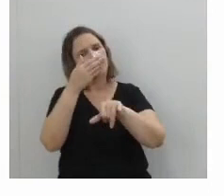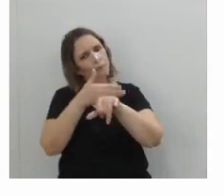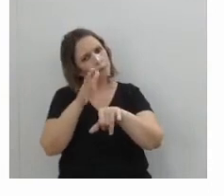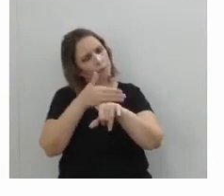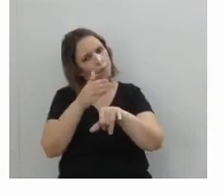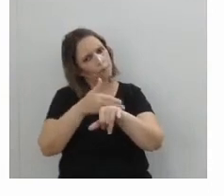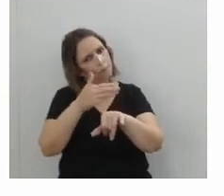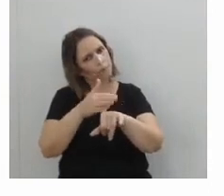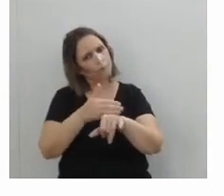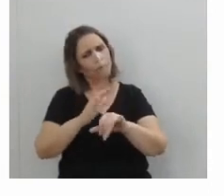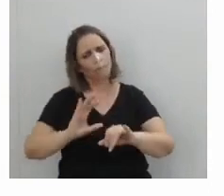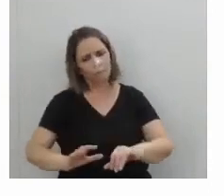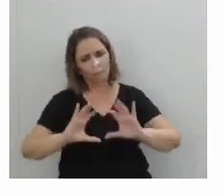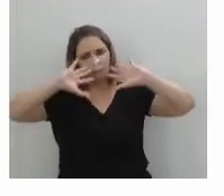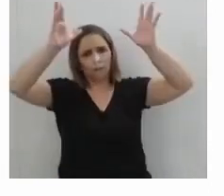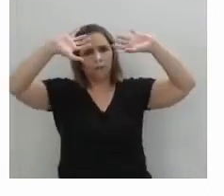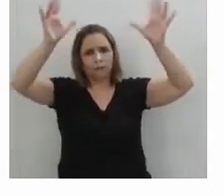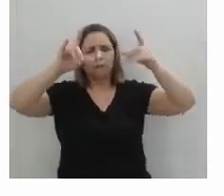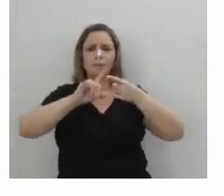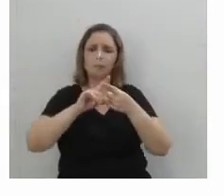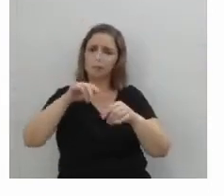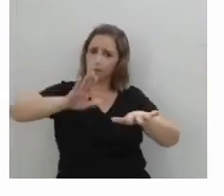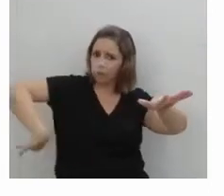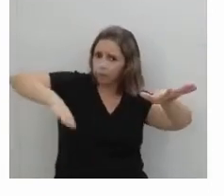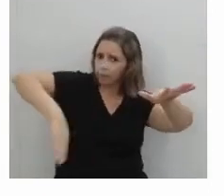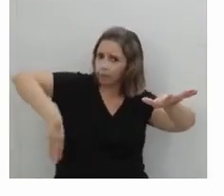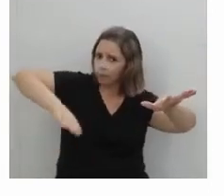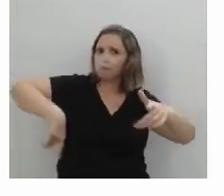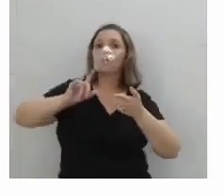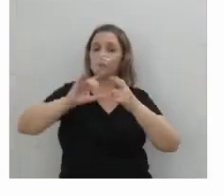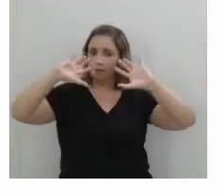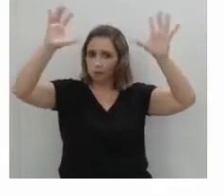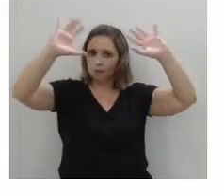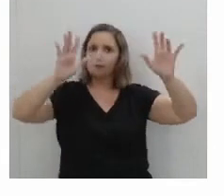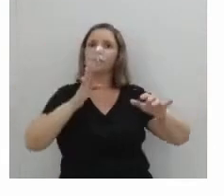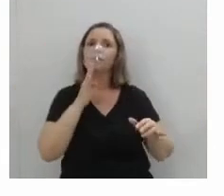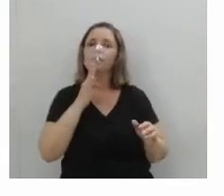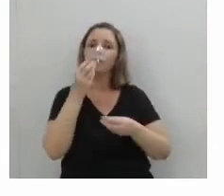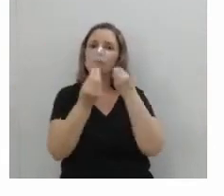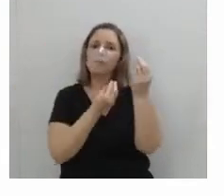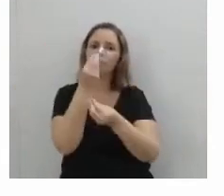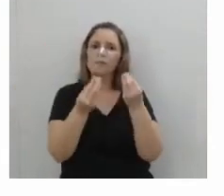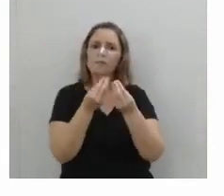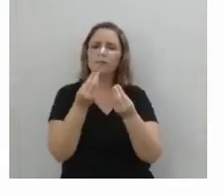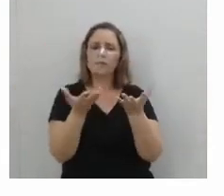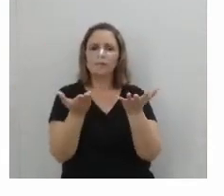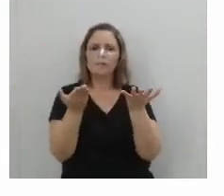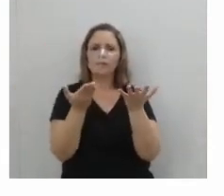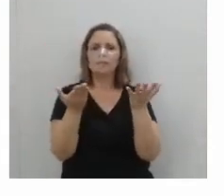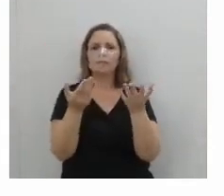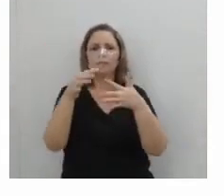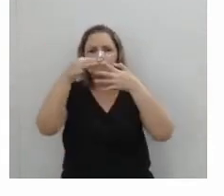e temos também a prática do voleibol de praia. Vamos conhecer agora como o vôlei se apresenta,